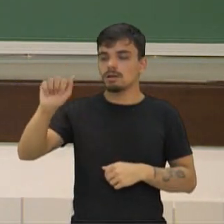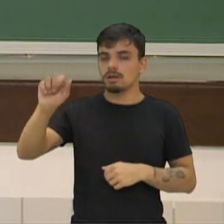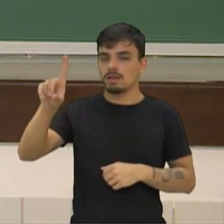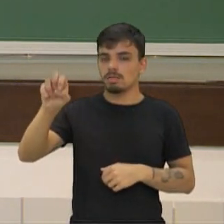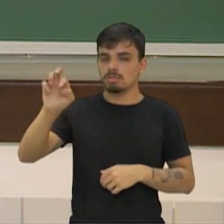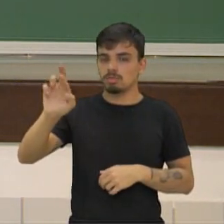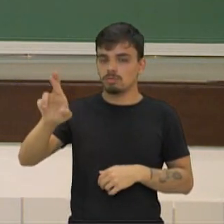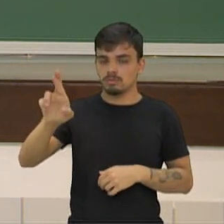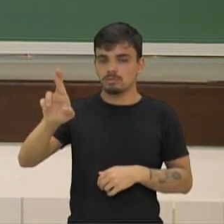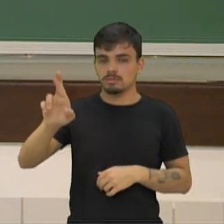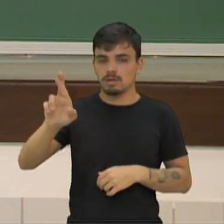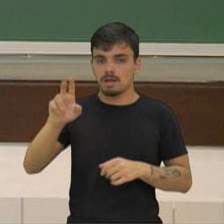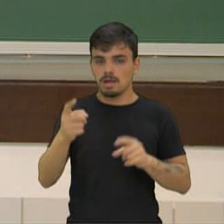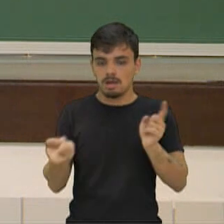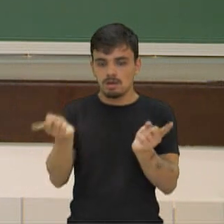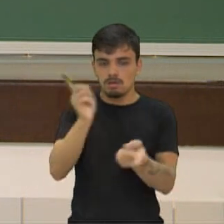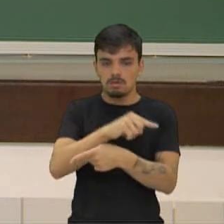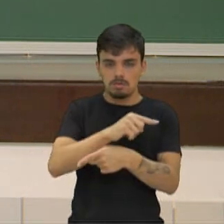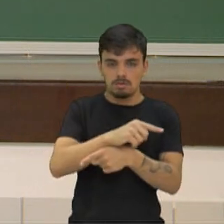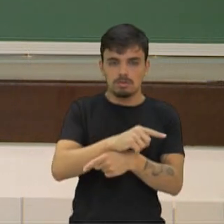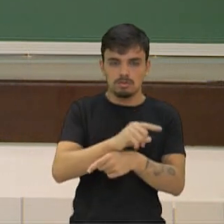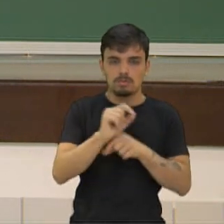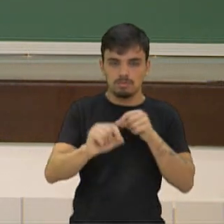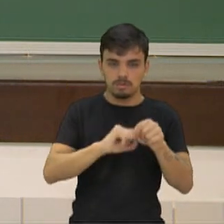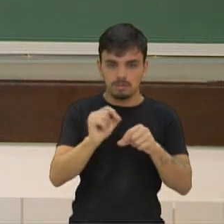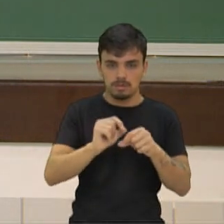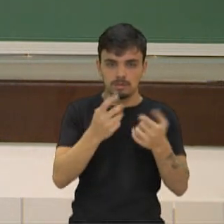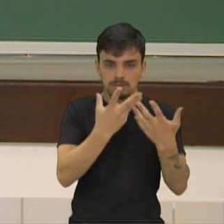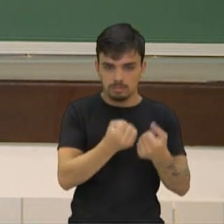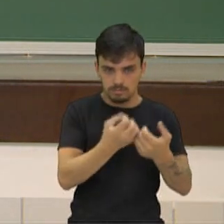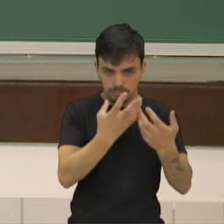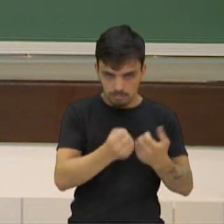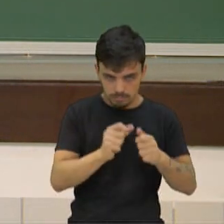polaridade do gerador é oposta à polaridade dos receptores.